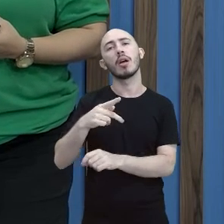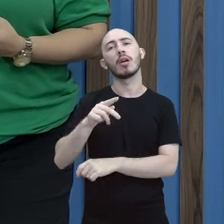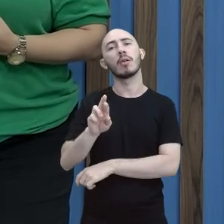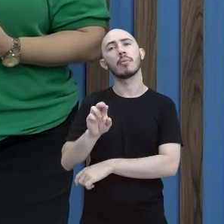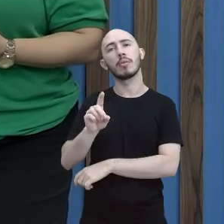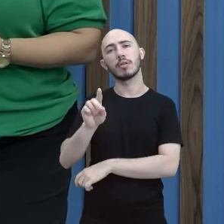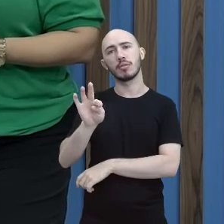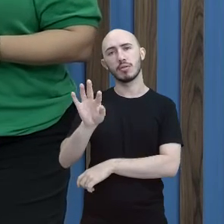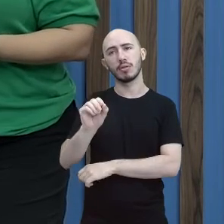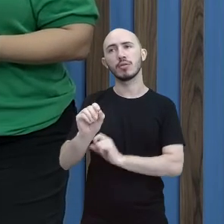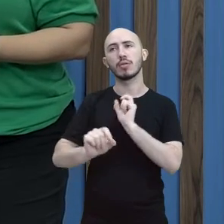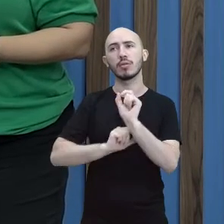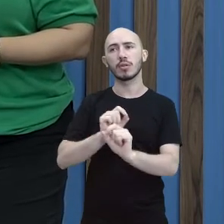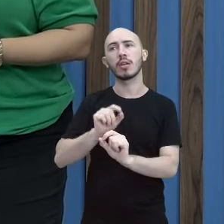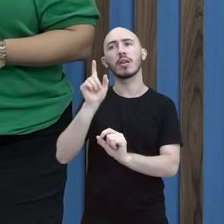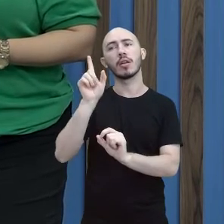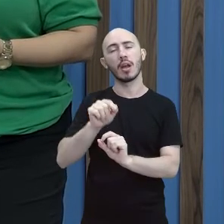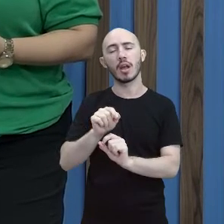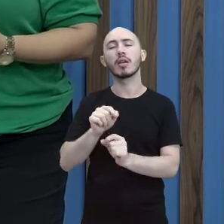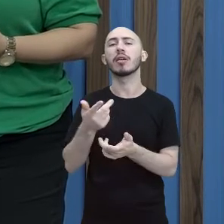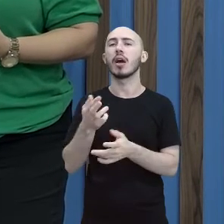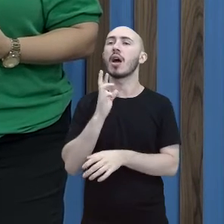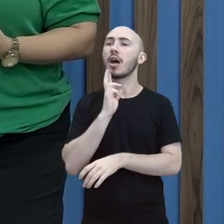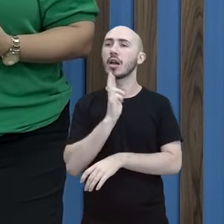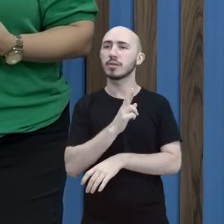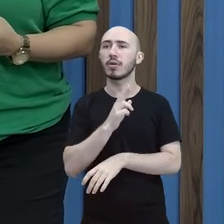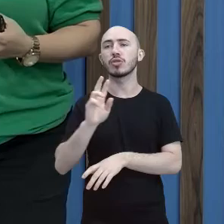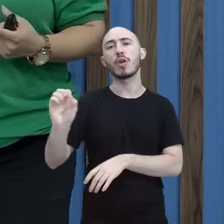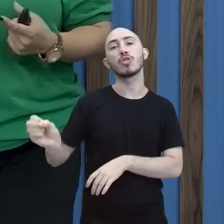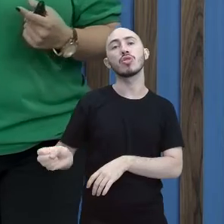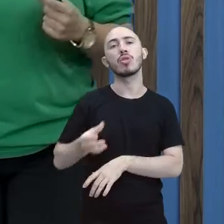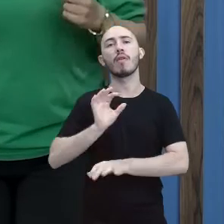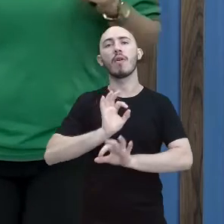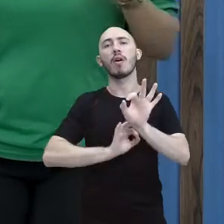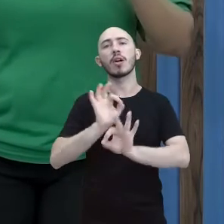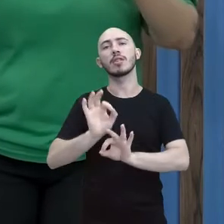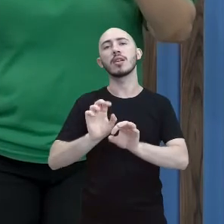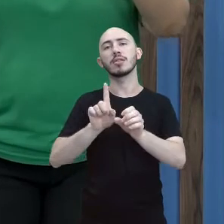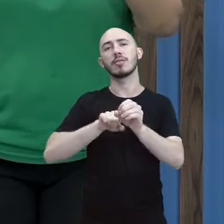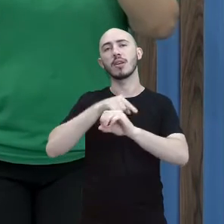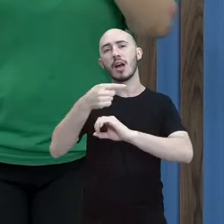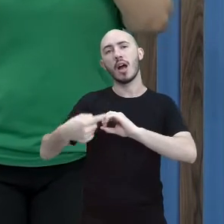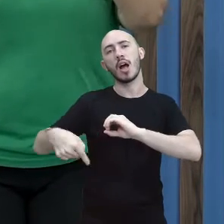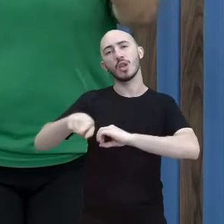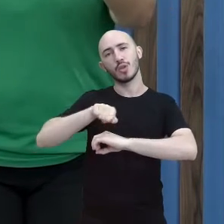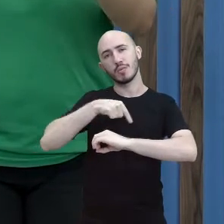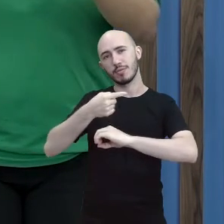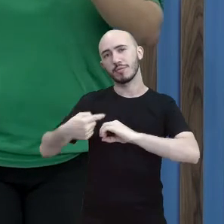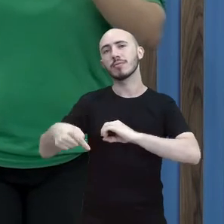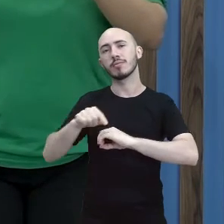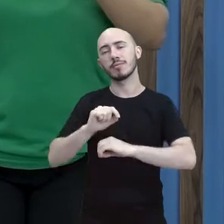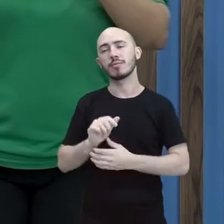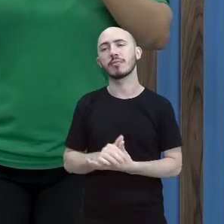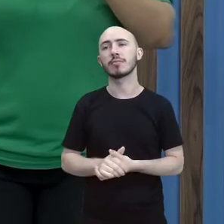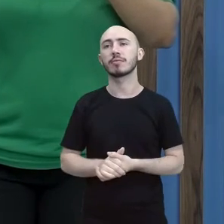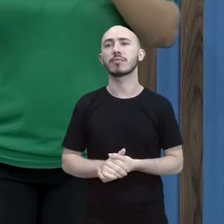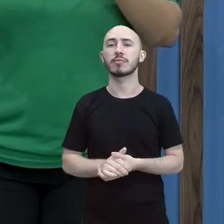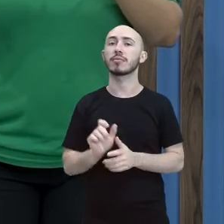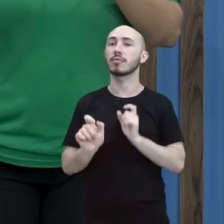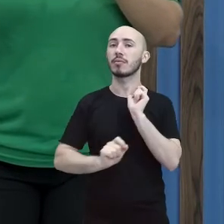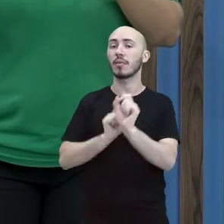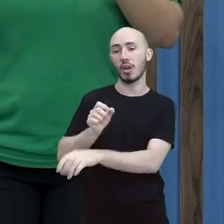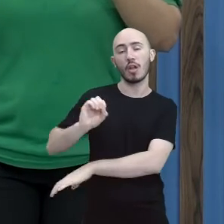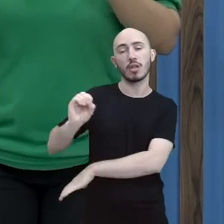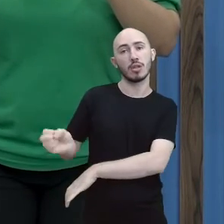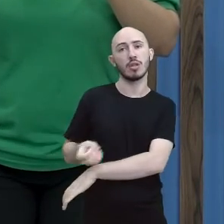química seria o resultado de uma nova organização dos átomos. Então, a nova substância que ia se